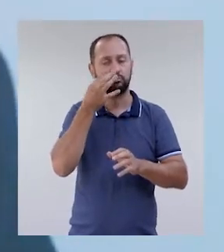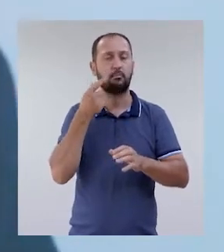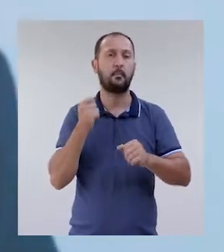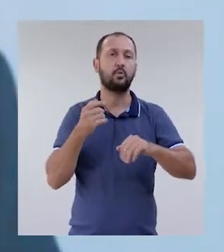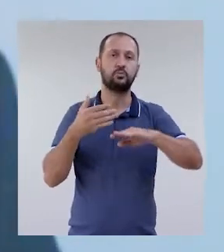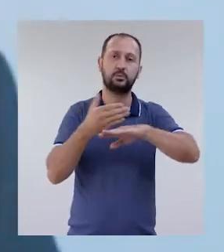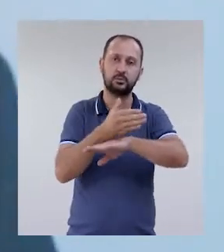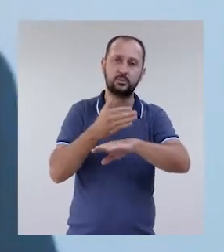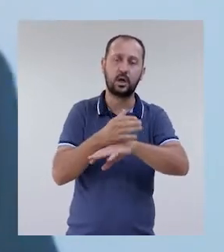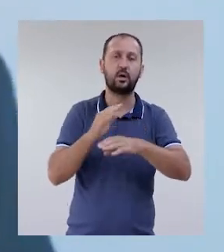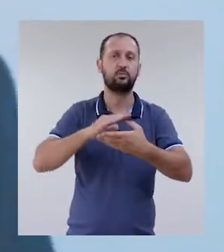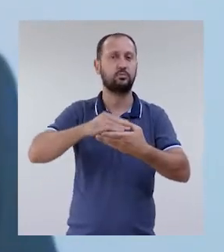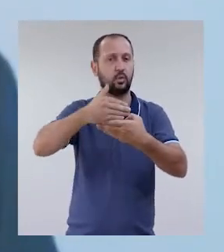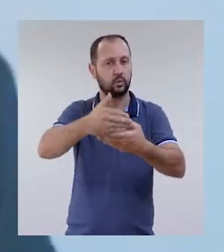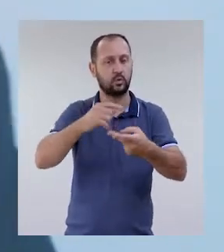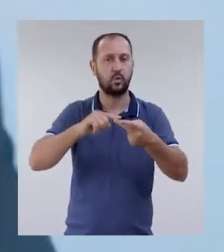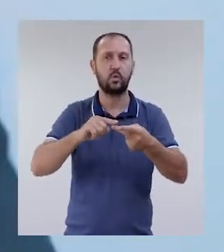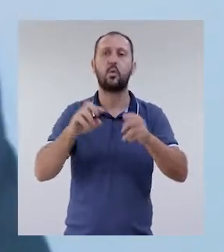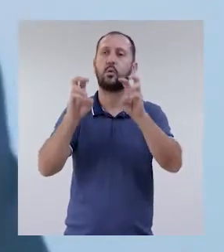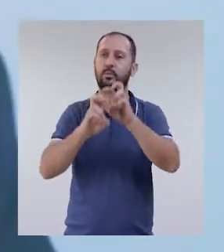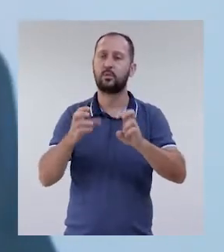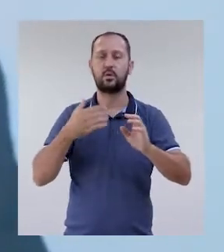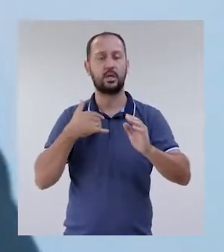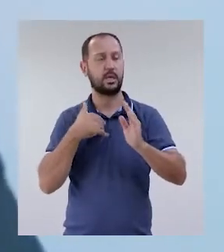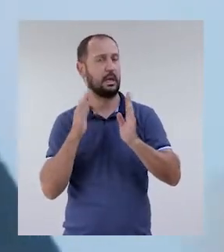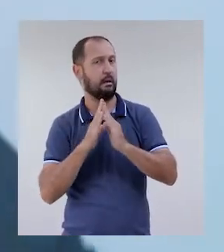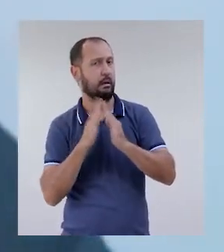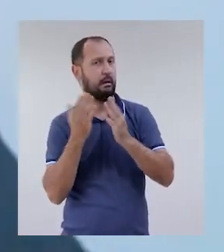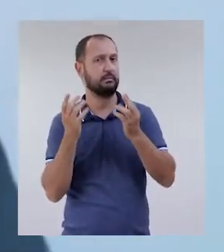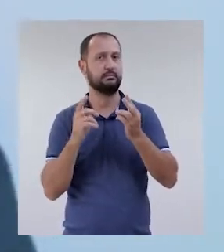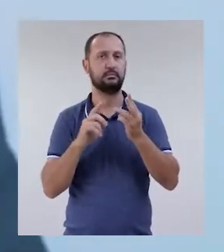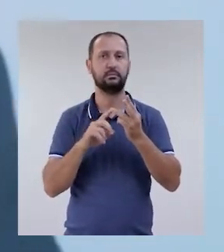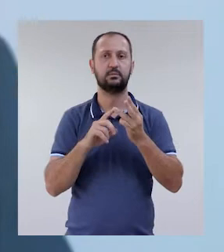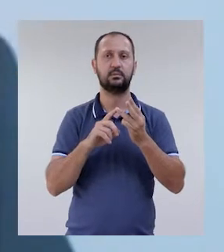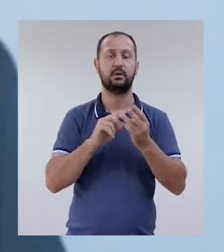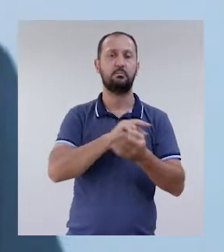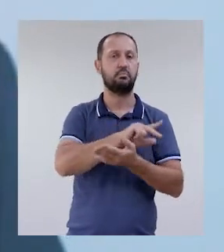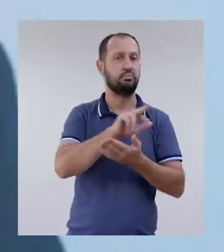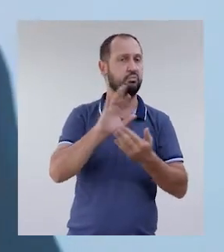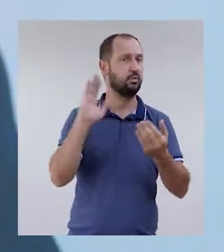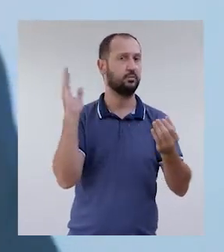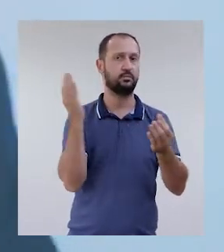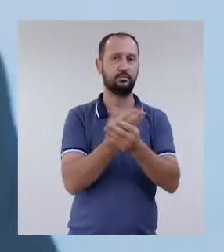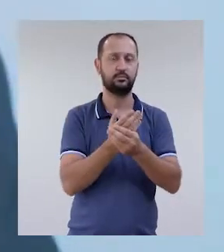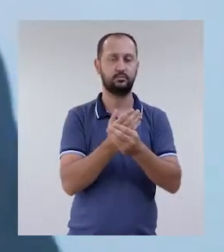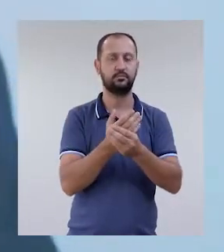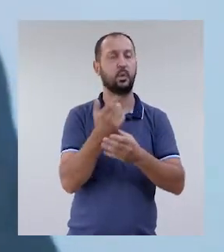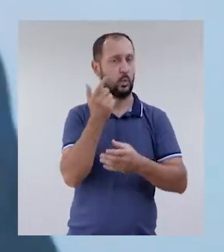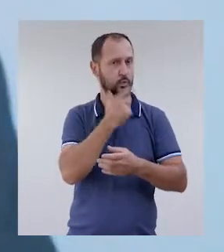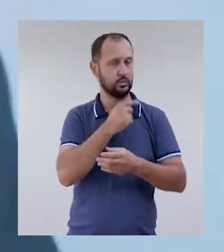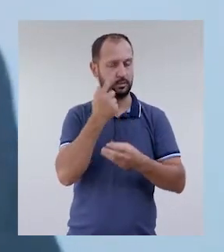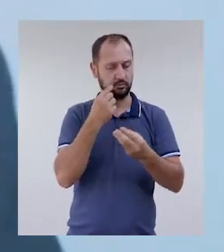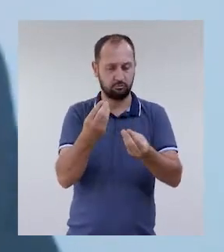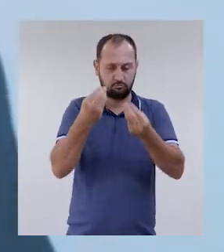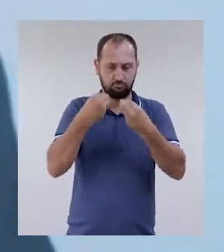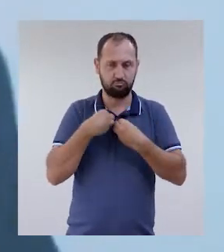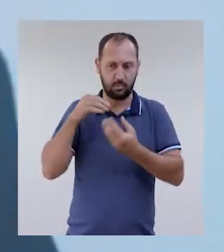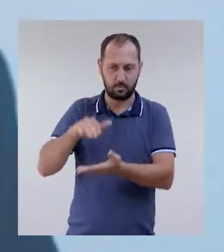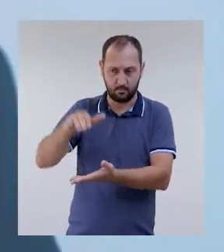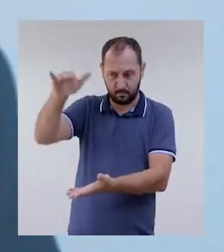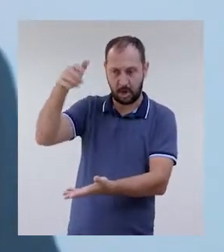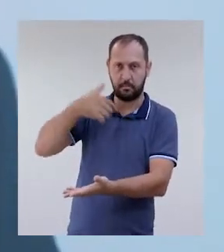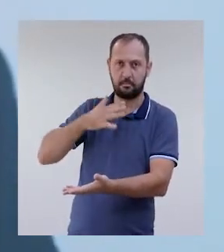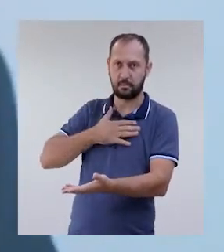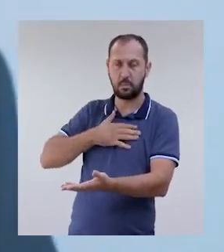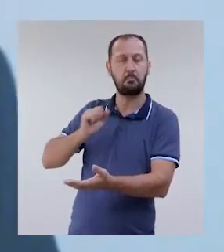acesso, através de notebook ou computador na residência, de todos os processos que estão na minha carga. Isso faz com que